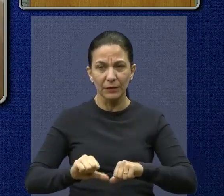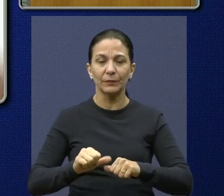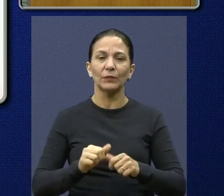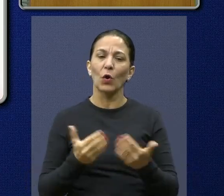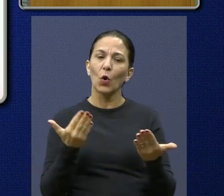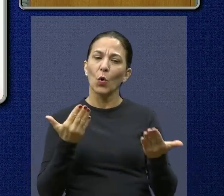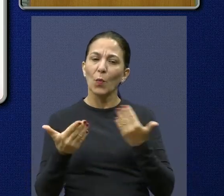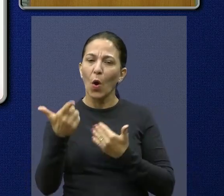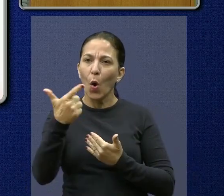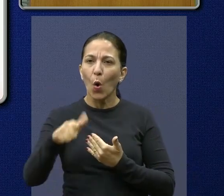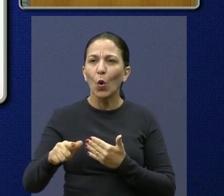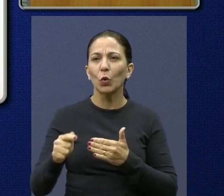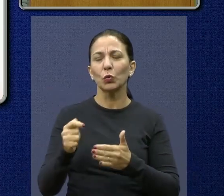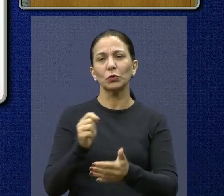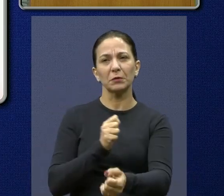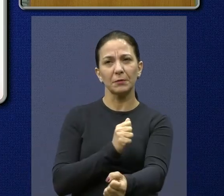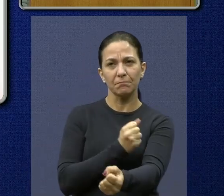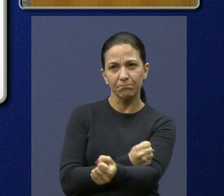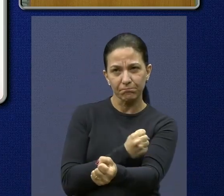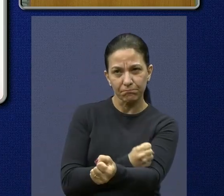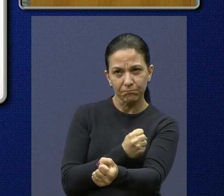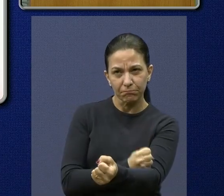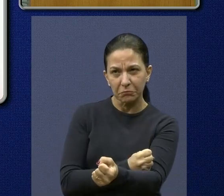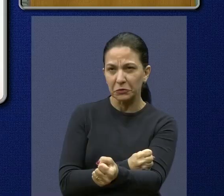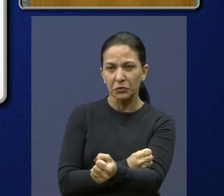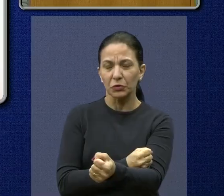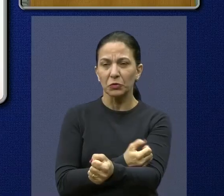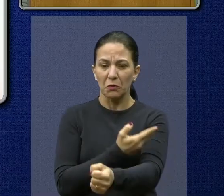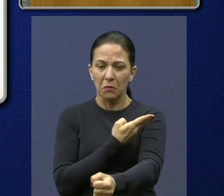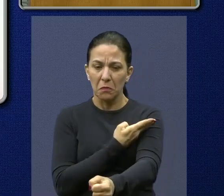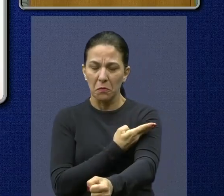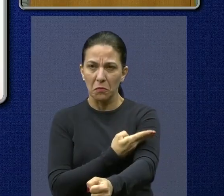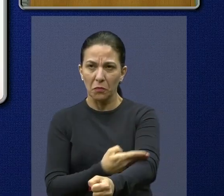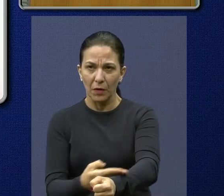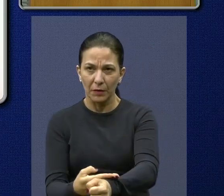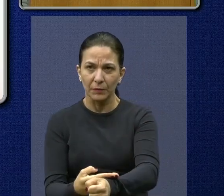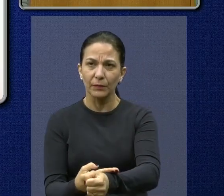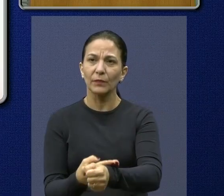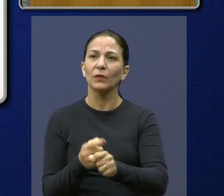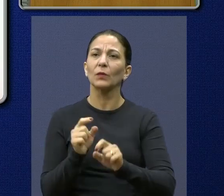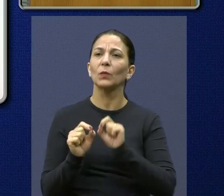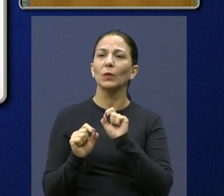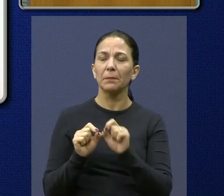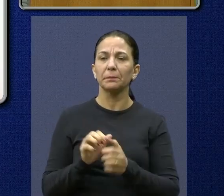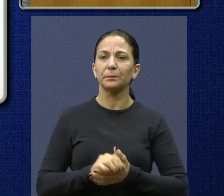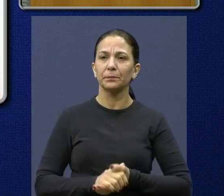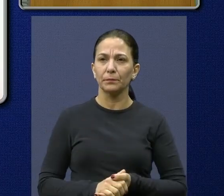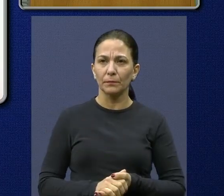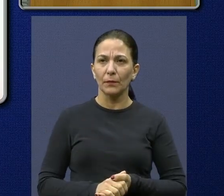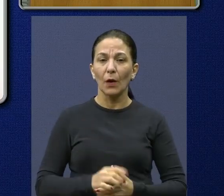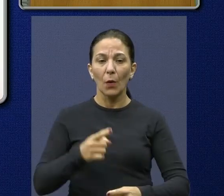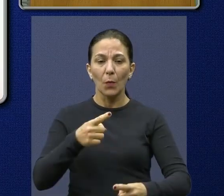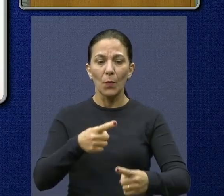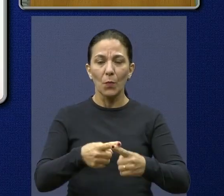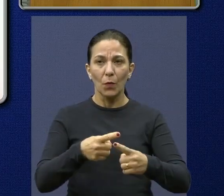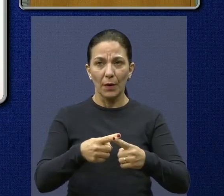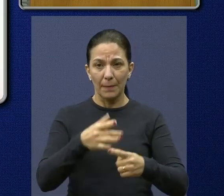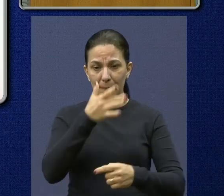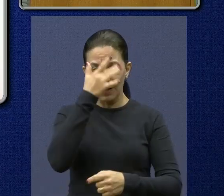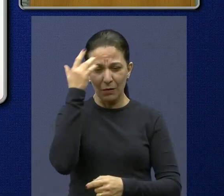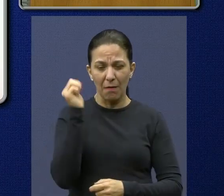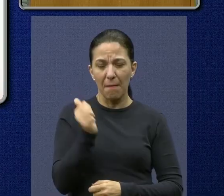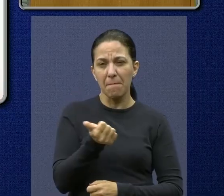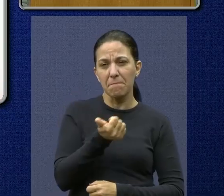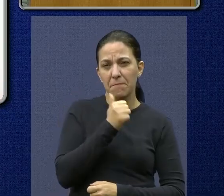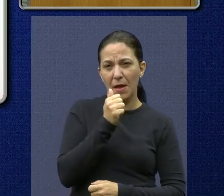mas de todo mundo, às vezes até conhecer, até mesmo de pesquisar. Por que o dependente hoje, por exemplo, de